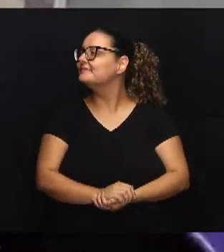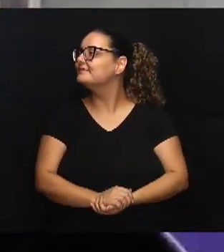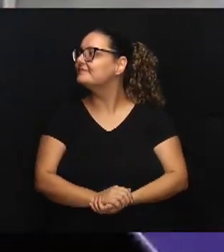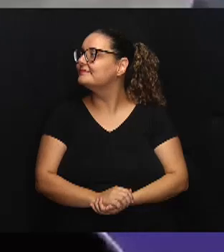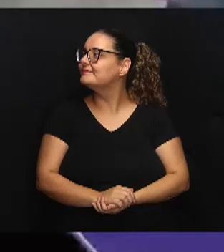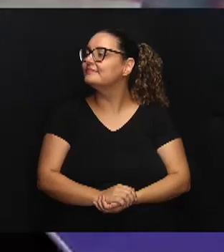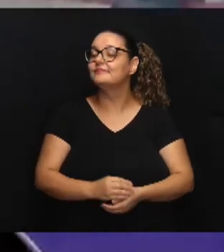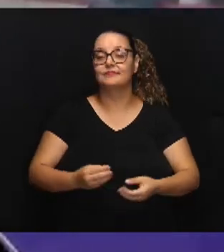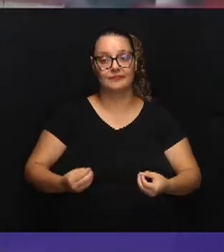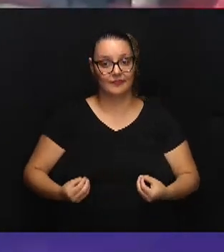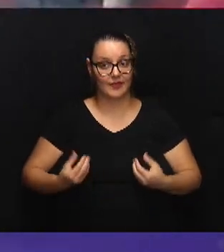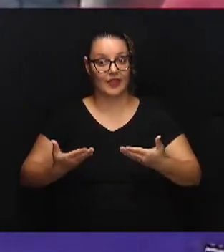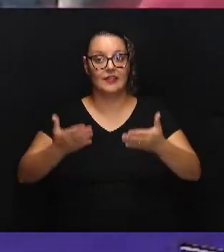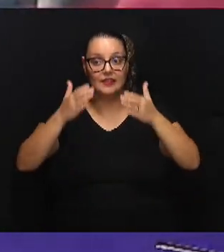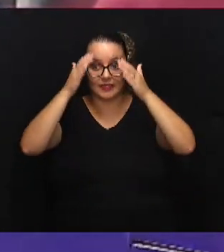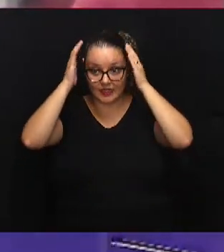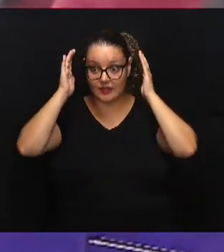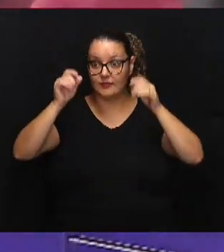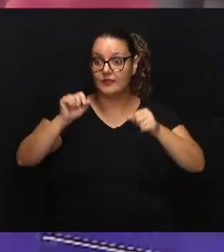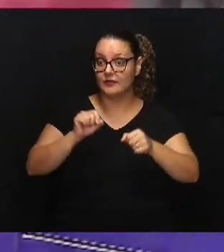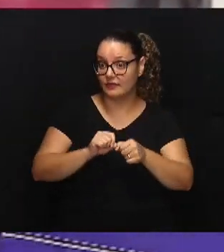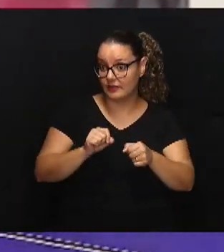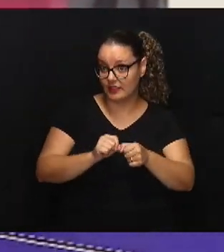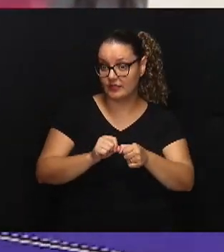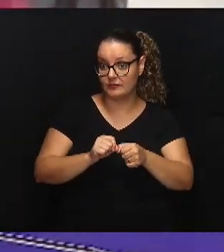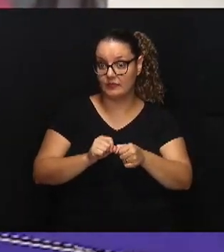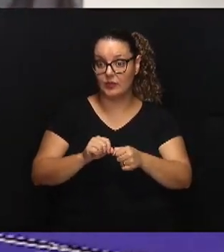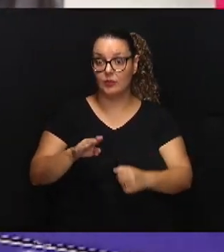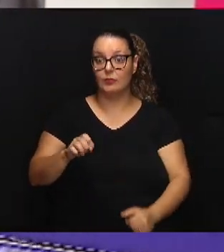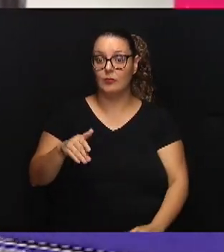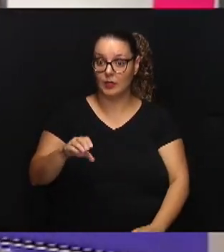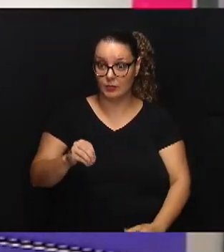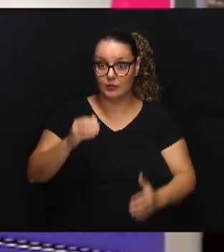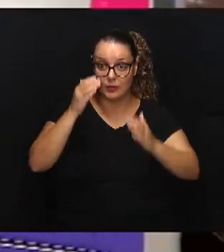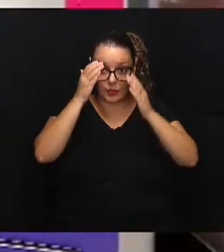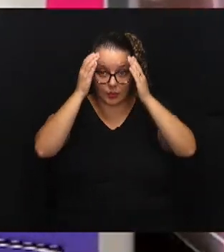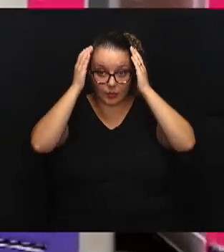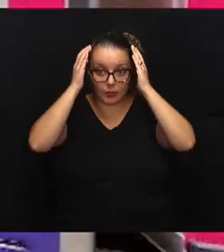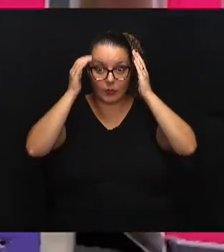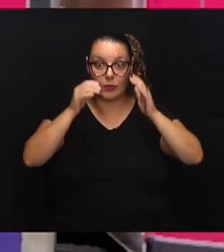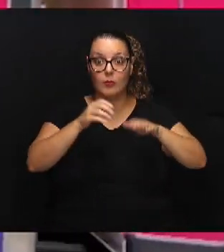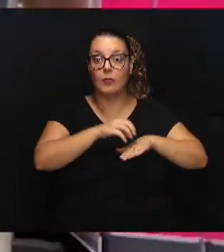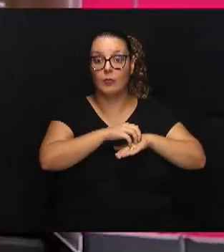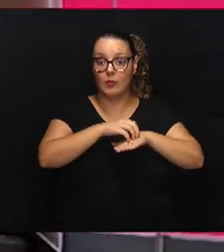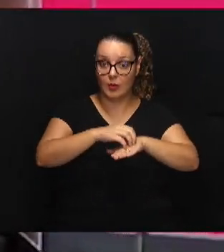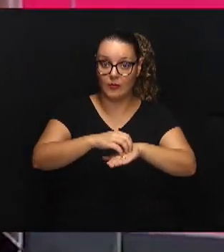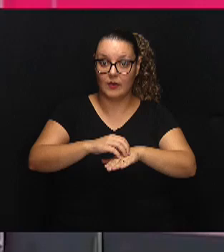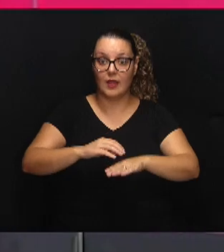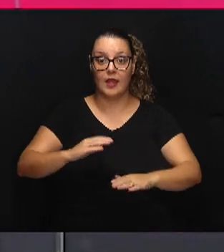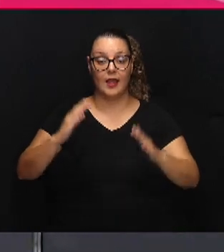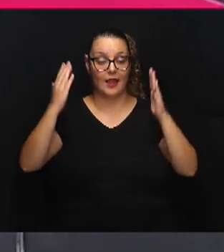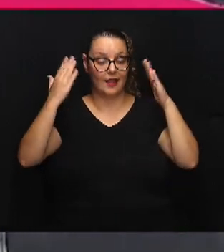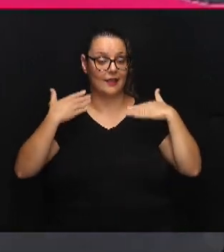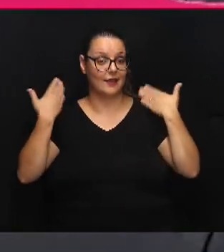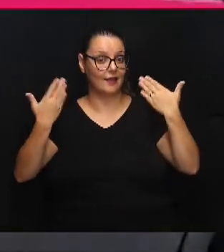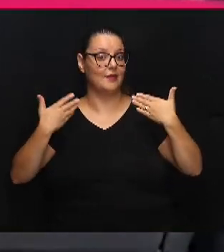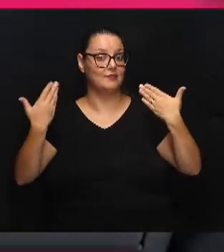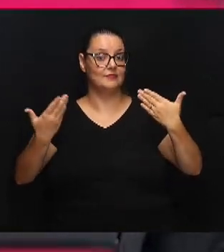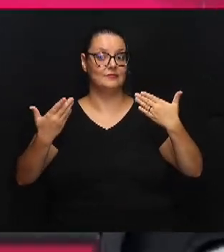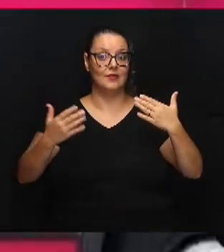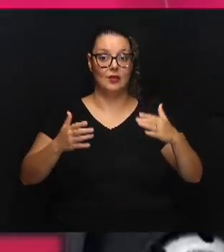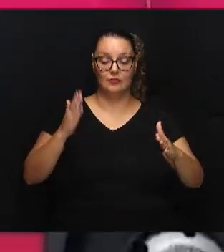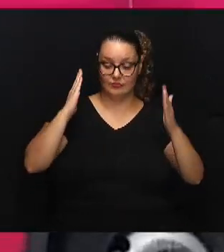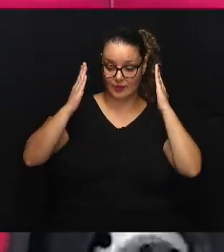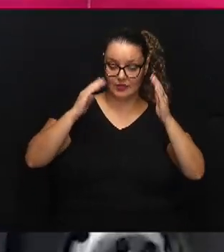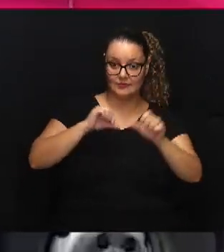A entrega das perucas foi realizada em um banco de perucas móvel. A Cabelegria transformou um caminhão